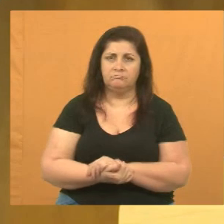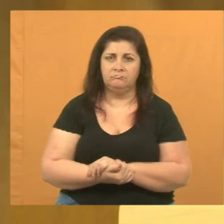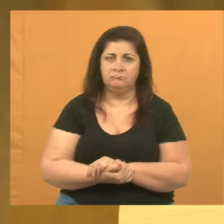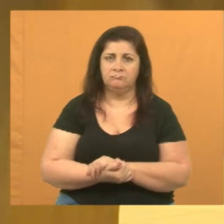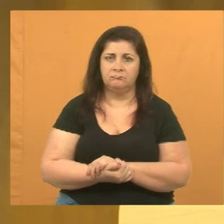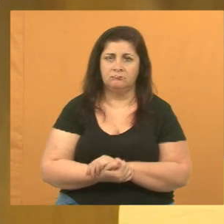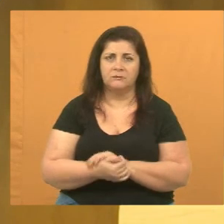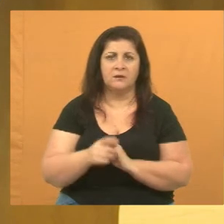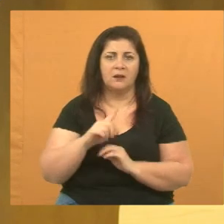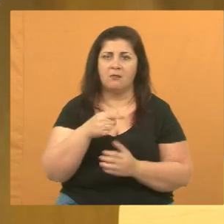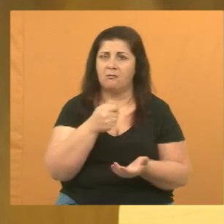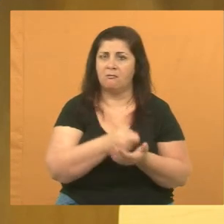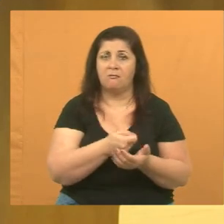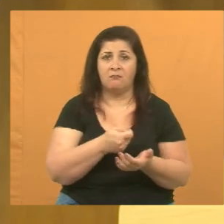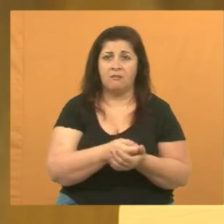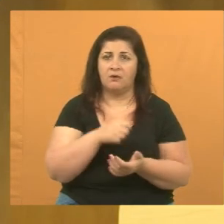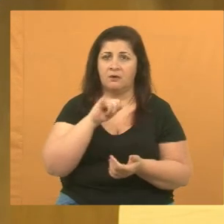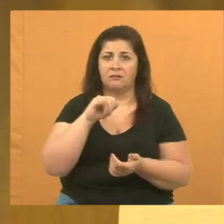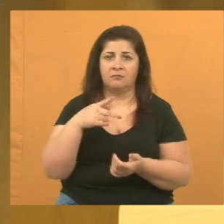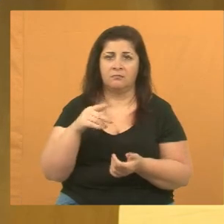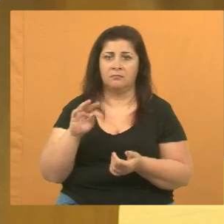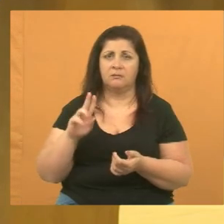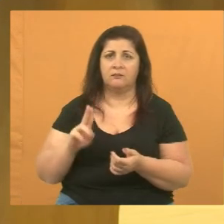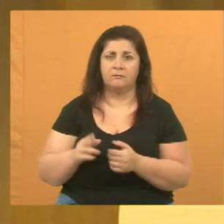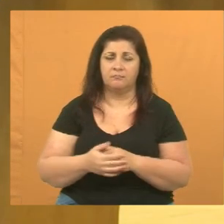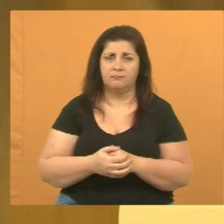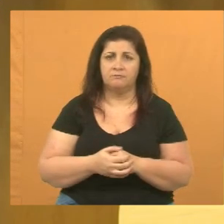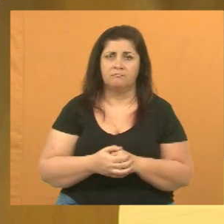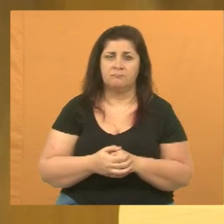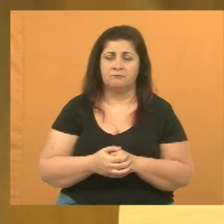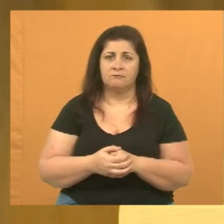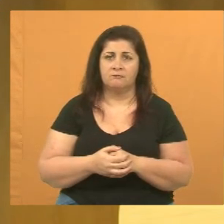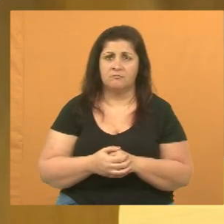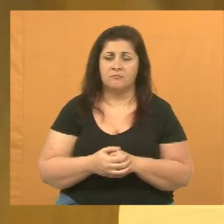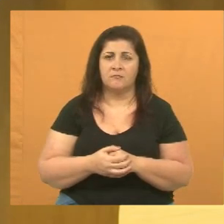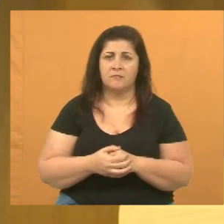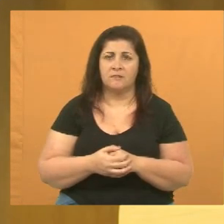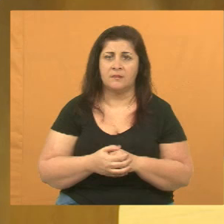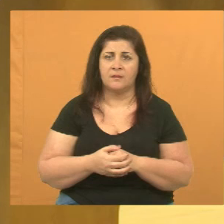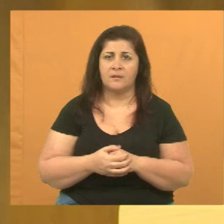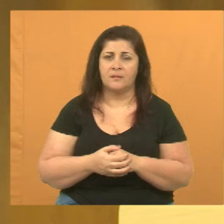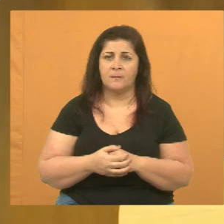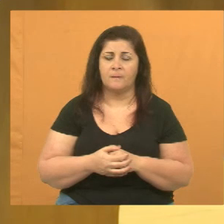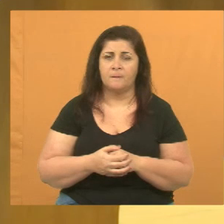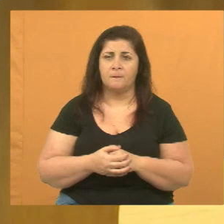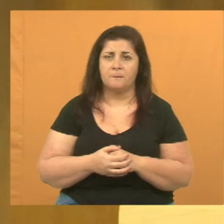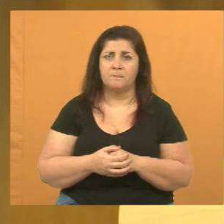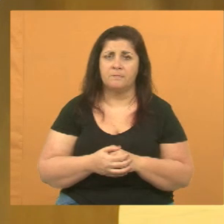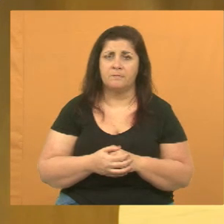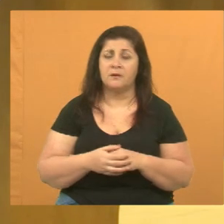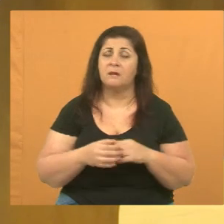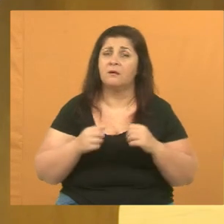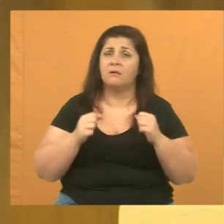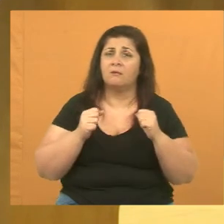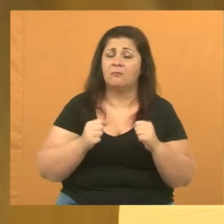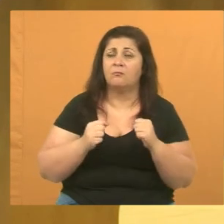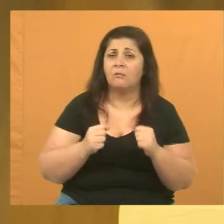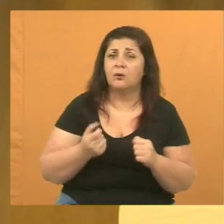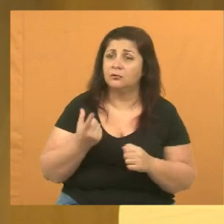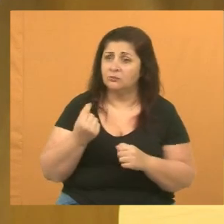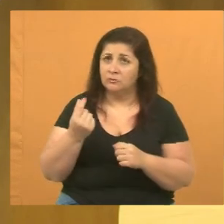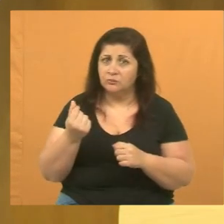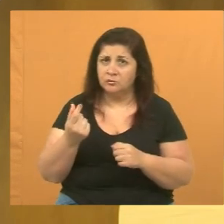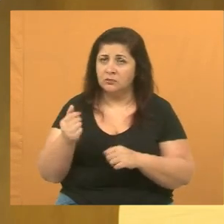não contribui com o IPTU para a prefeitura, que poderia esse